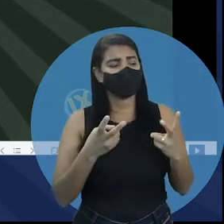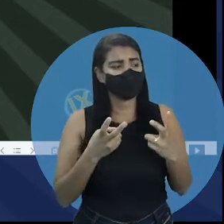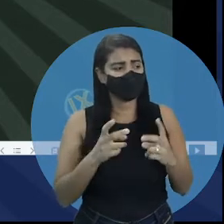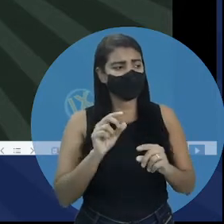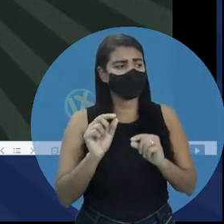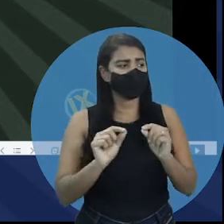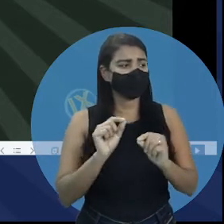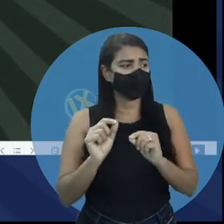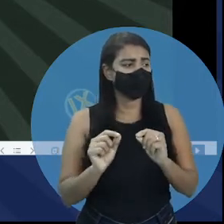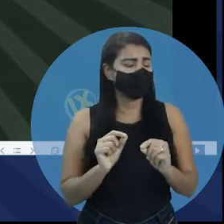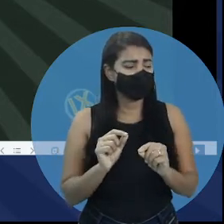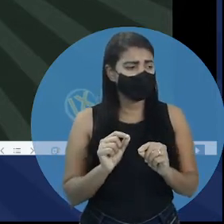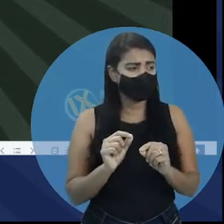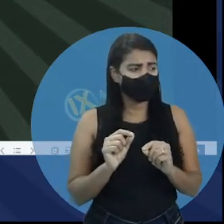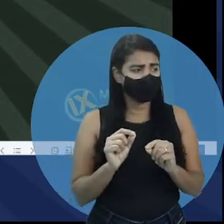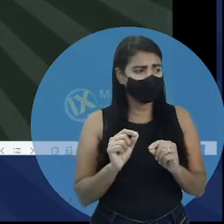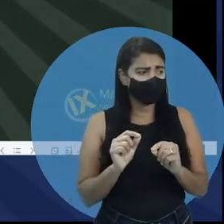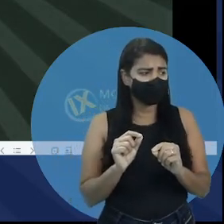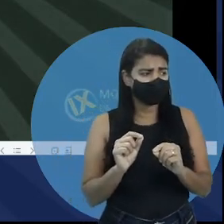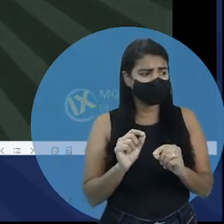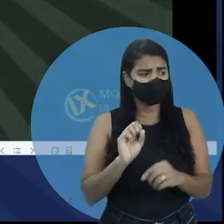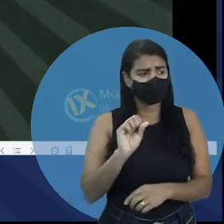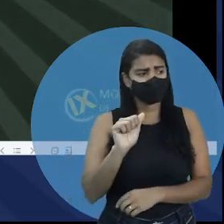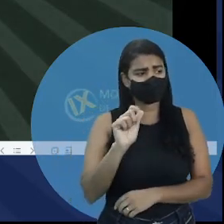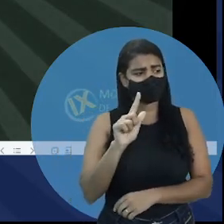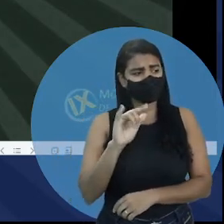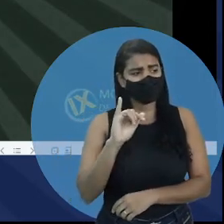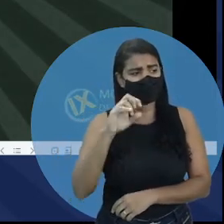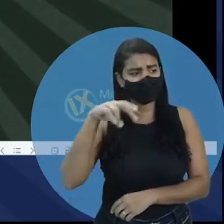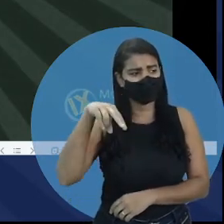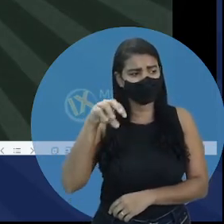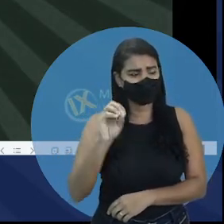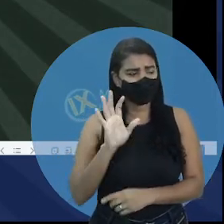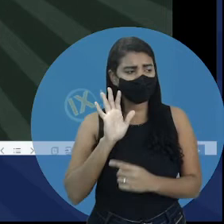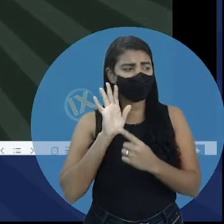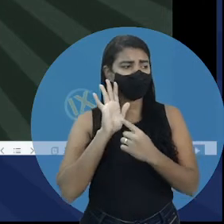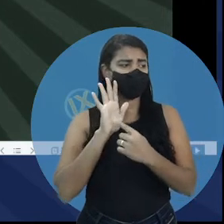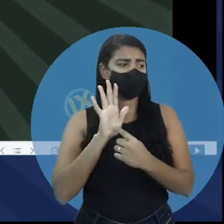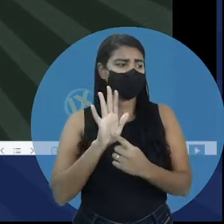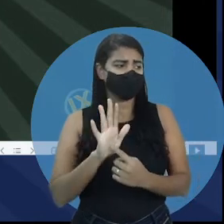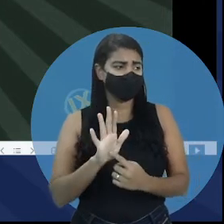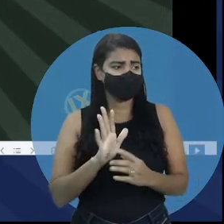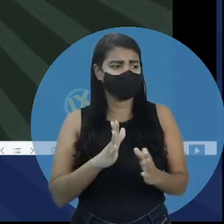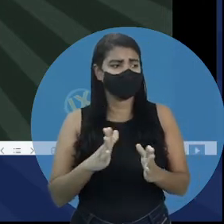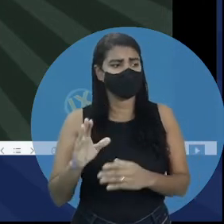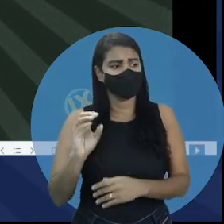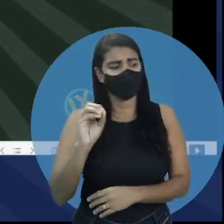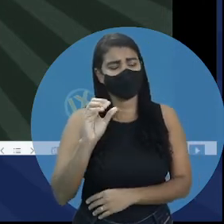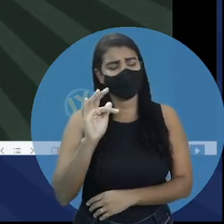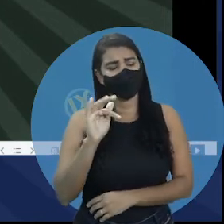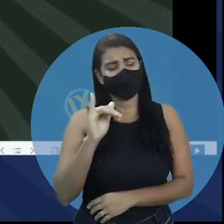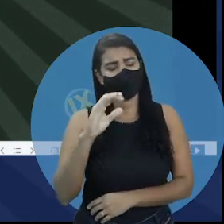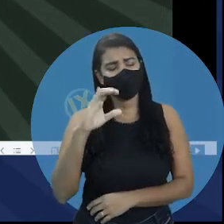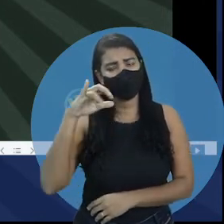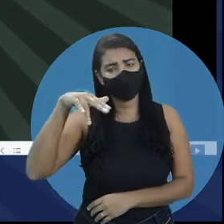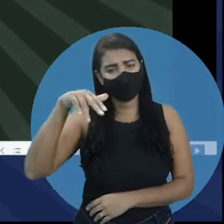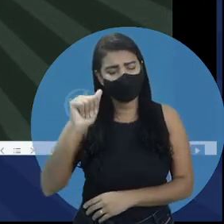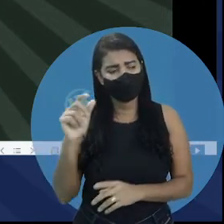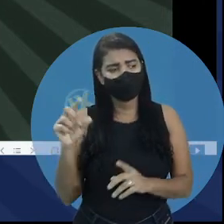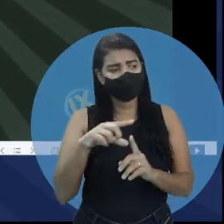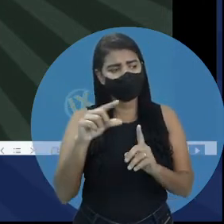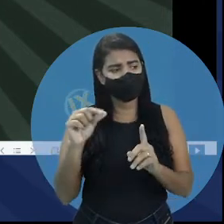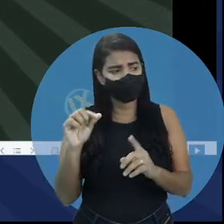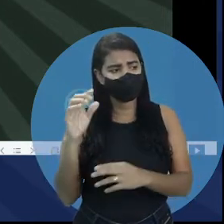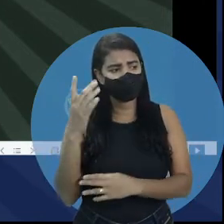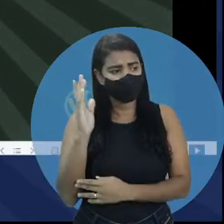Zamioculcas, apenas os extratos salinos apresentaram potencial ovicida, tá, para essa planta, e só isso.